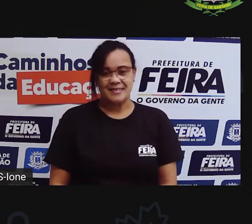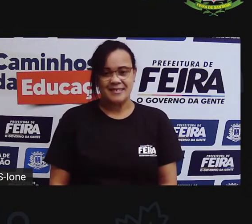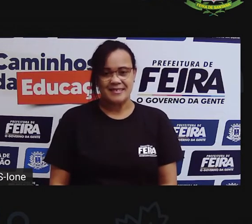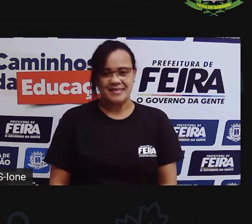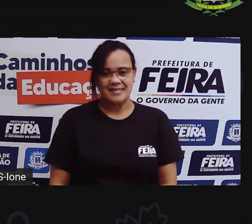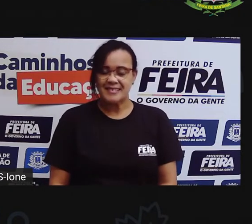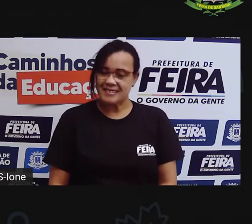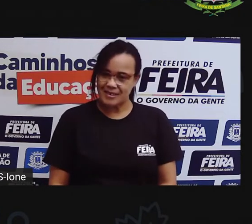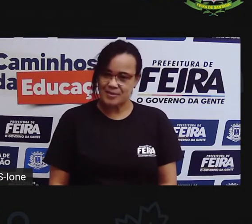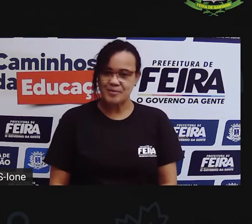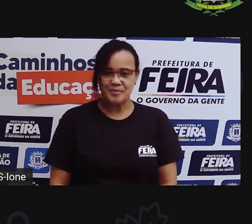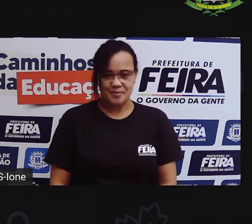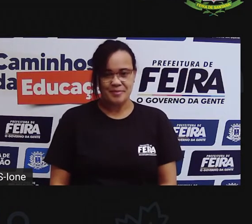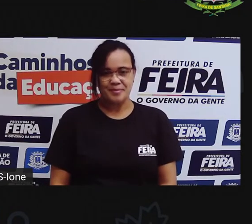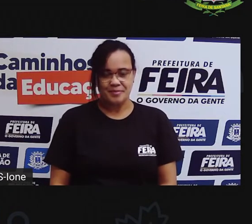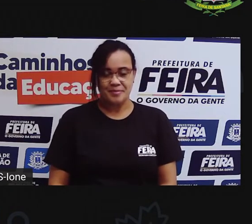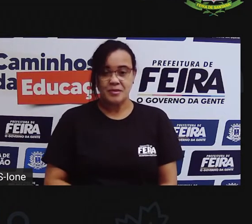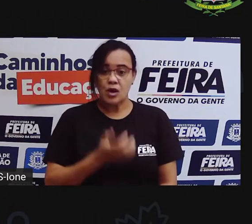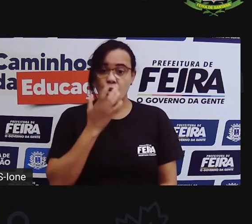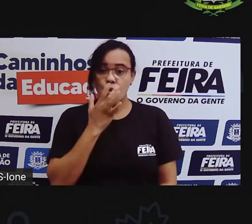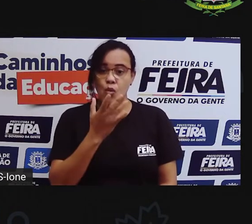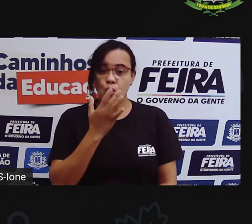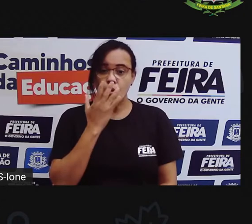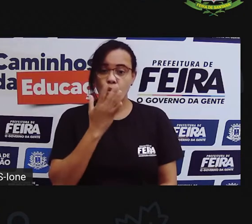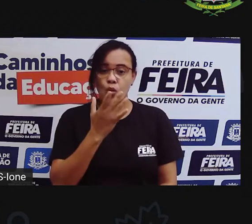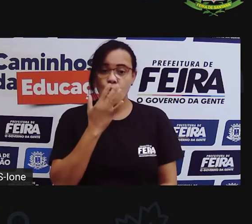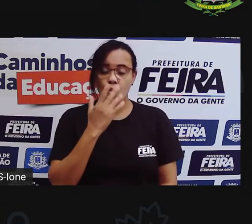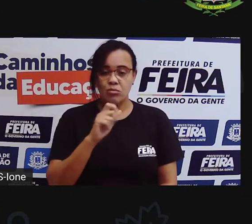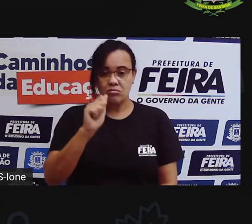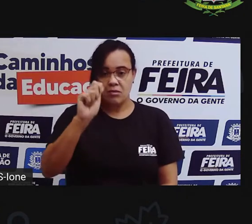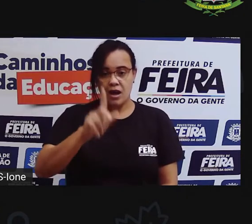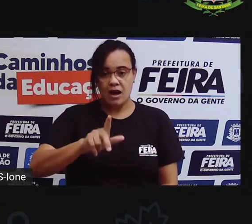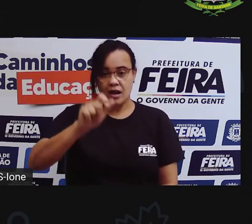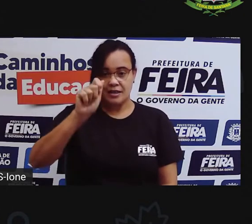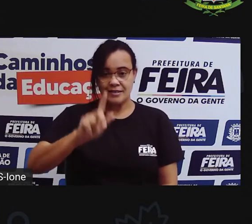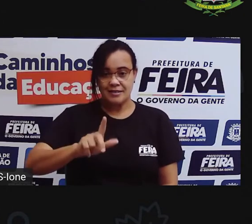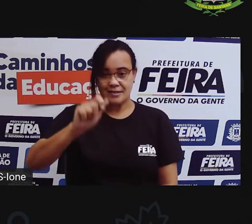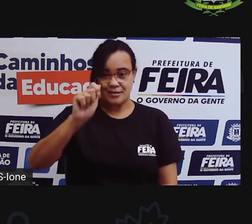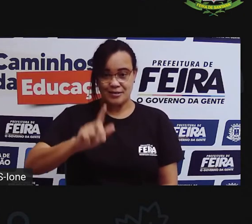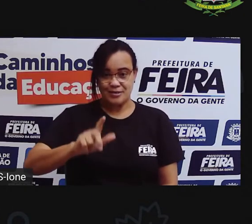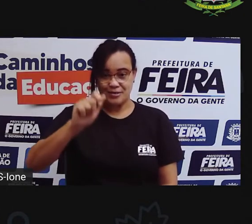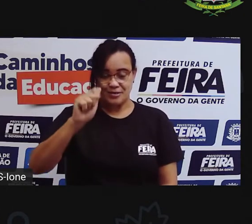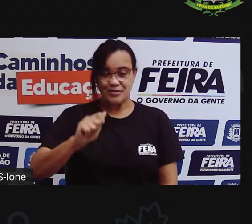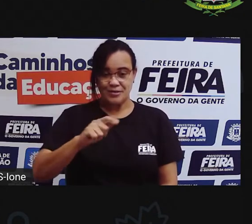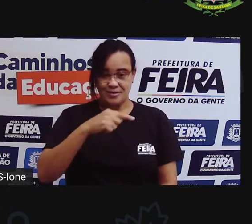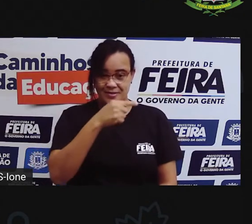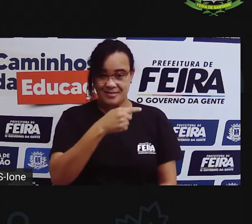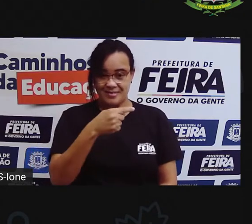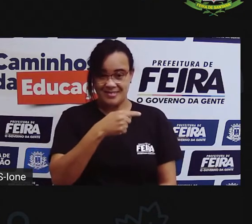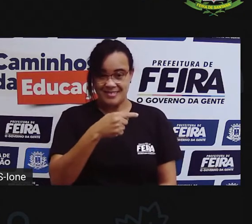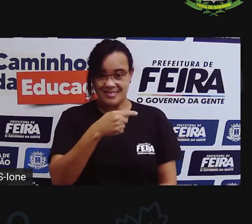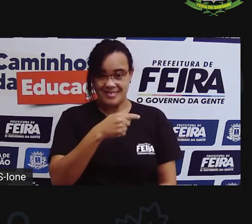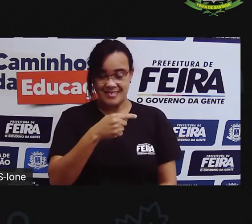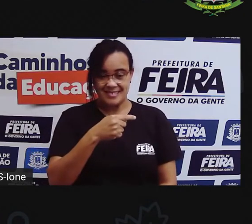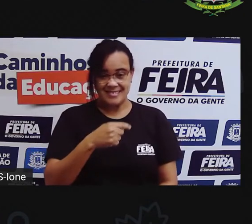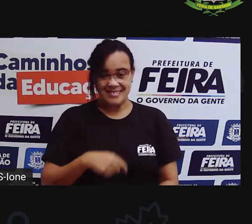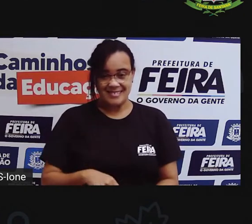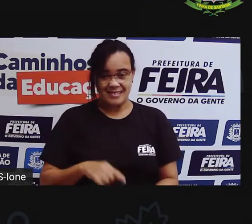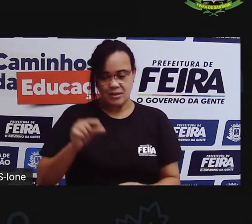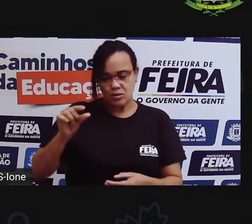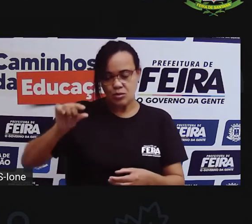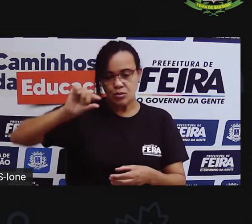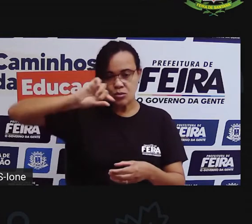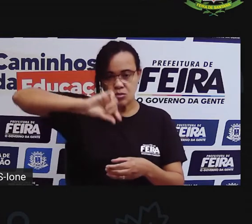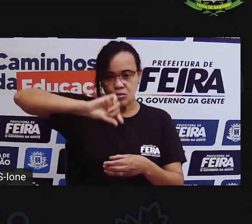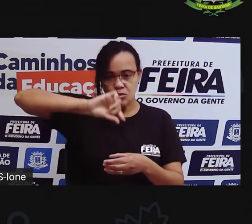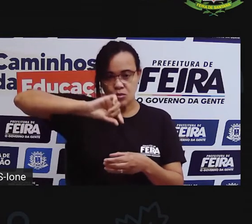lá. Para colorir, eu escolhi a cor azul. Então, vou colocar aqui, ó, um pouquinho de tinta